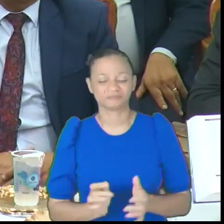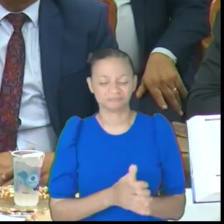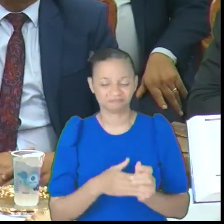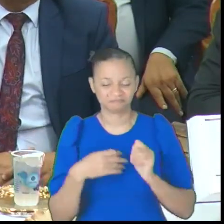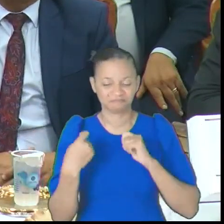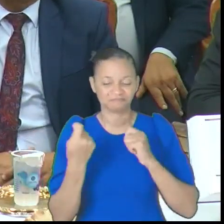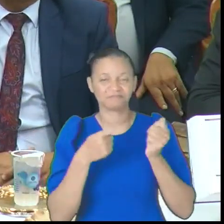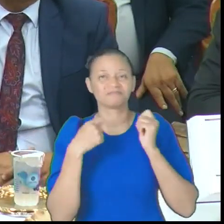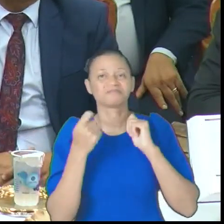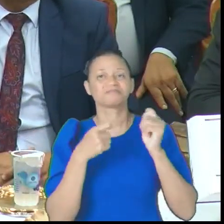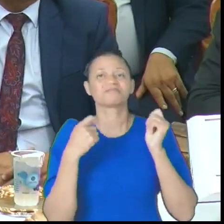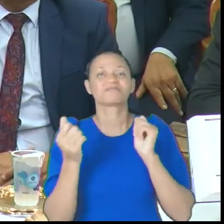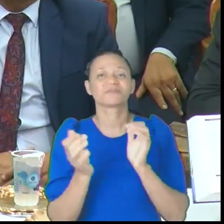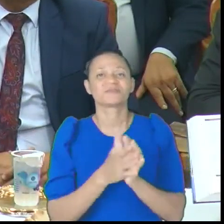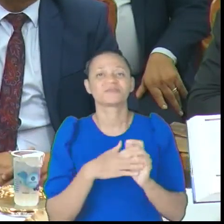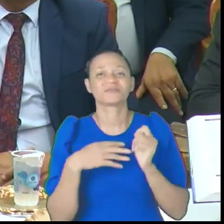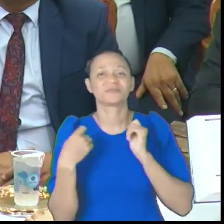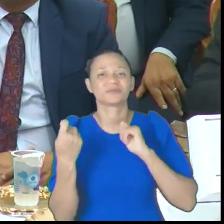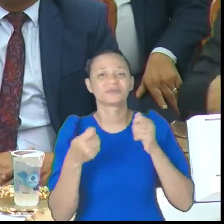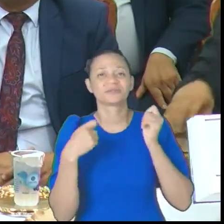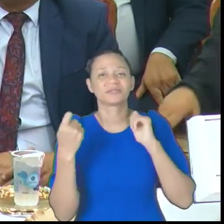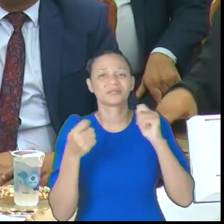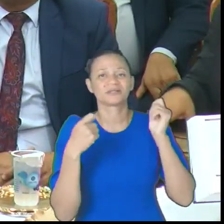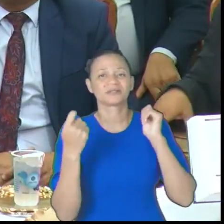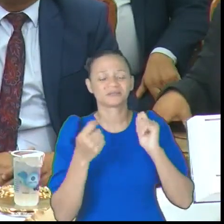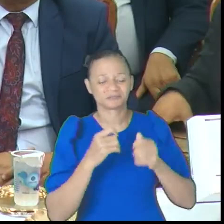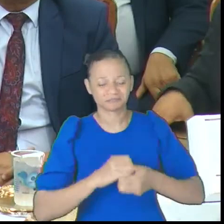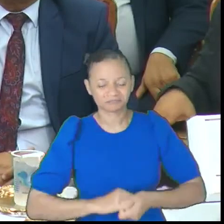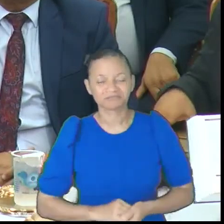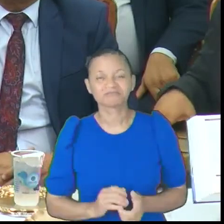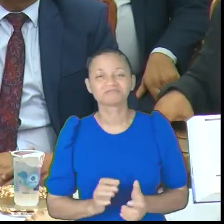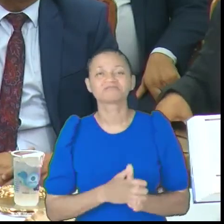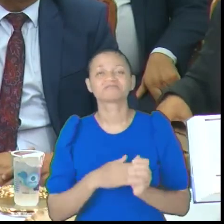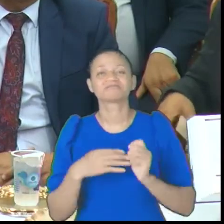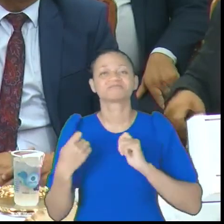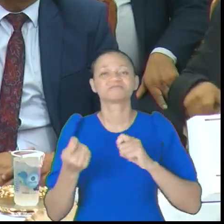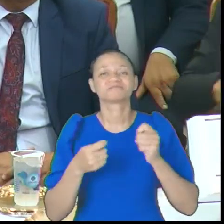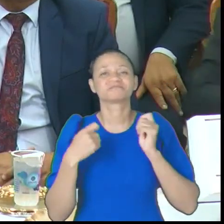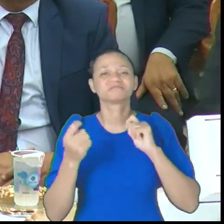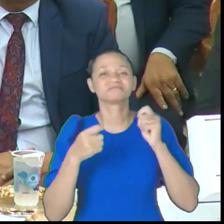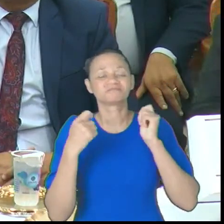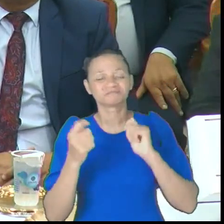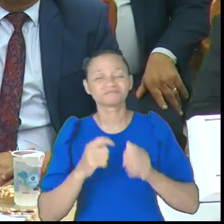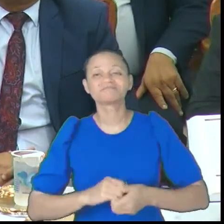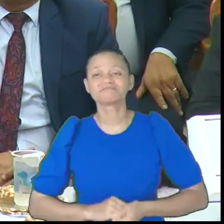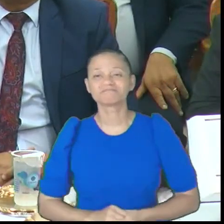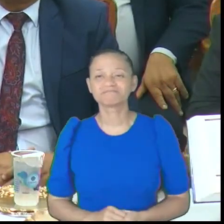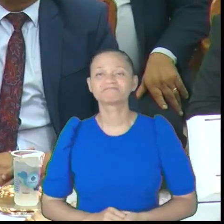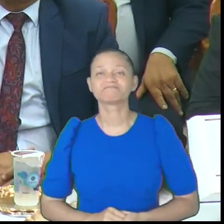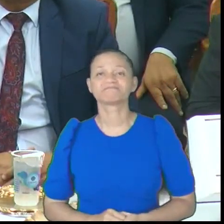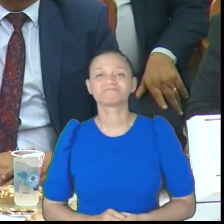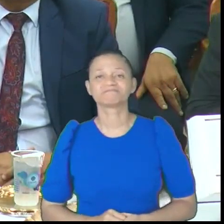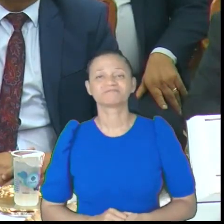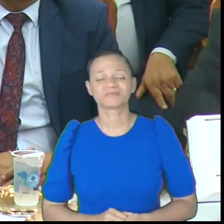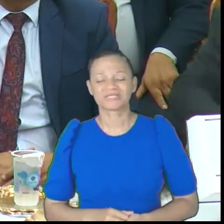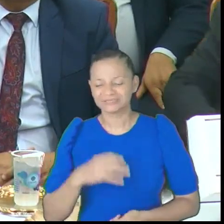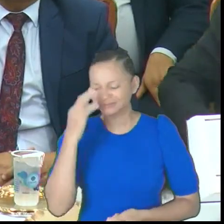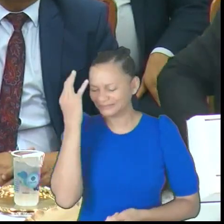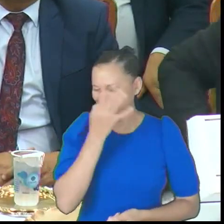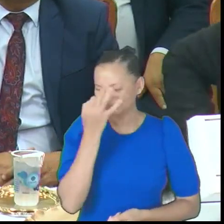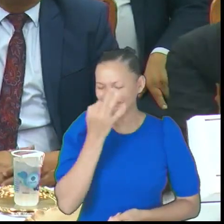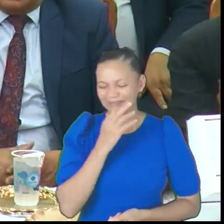Aleluia, aleluia, aleluia, aleluia. Oh, coisa linda vai ser